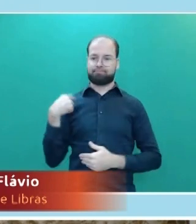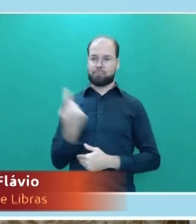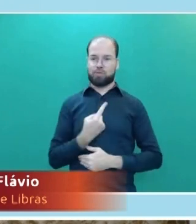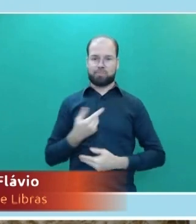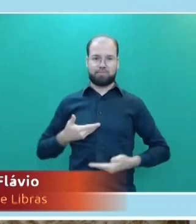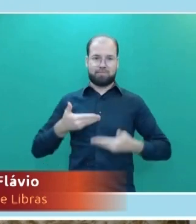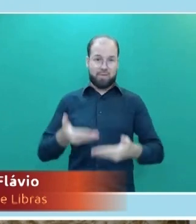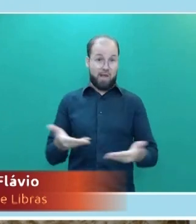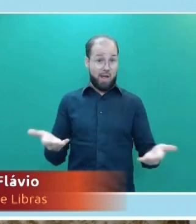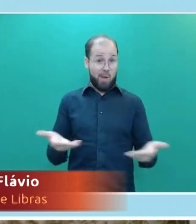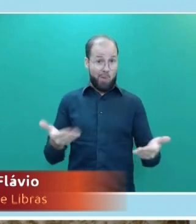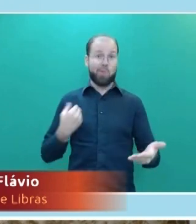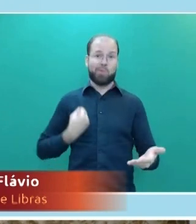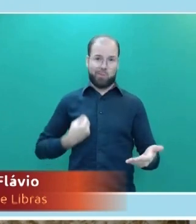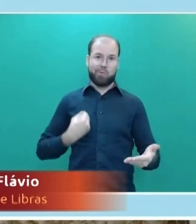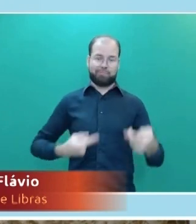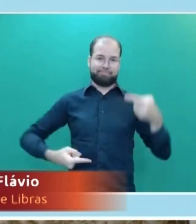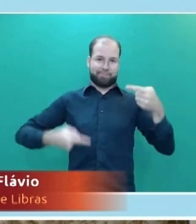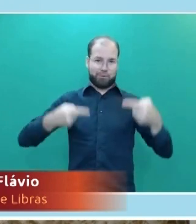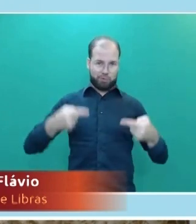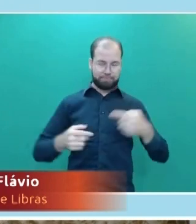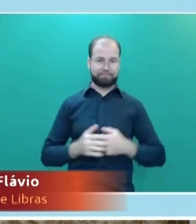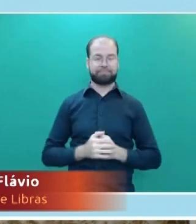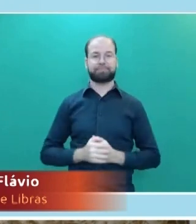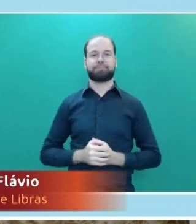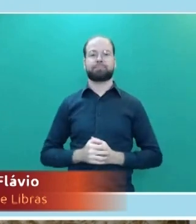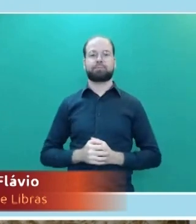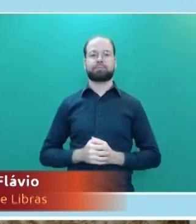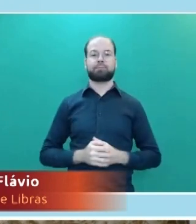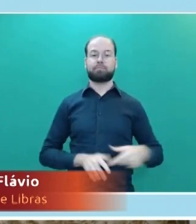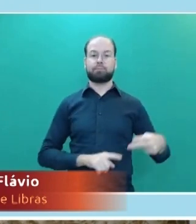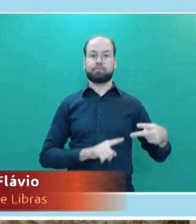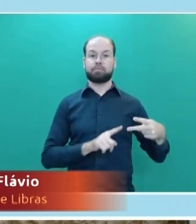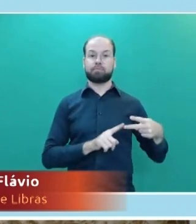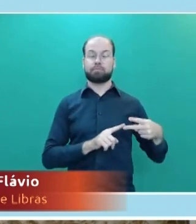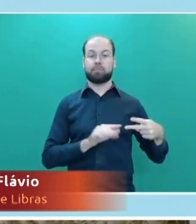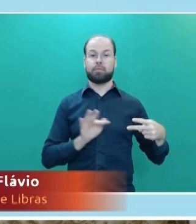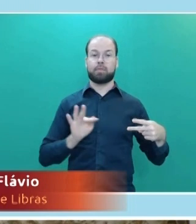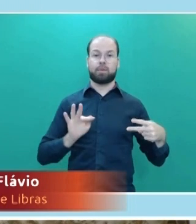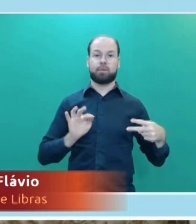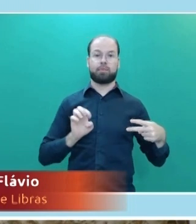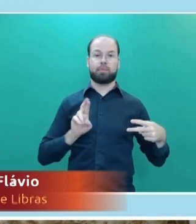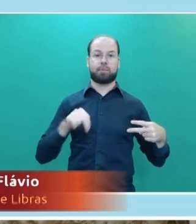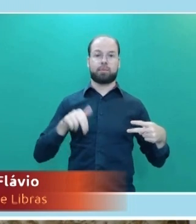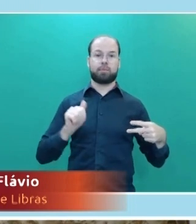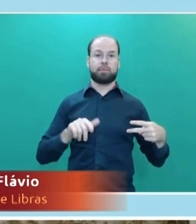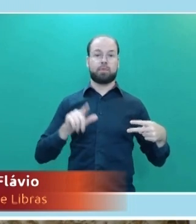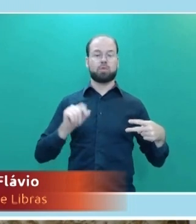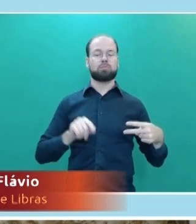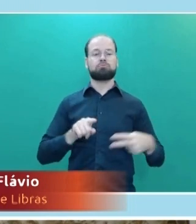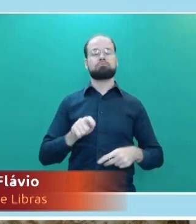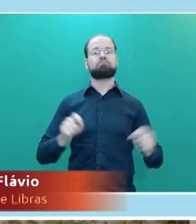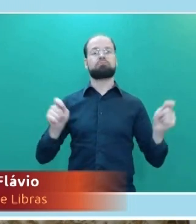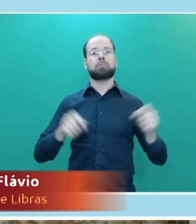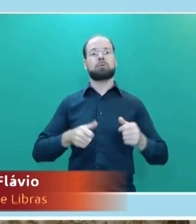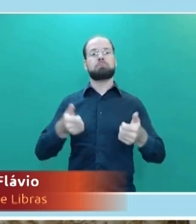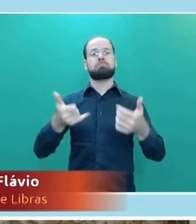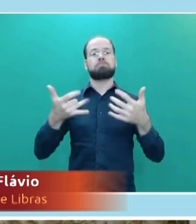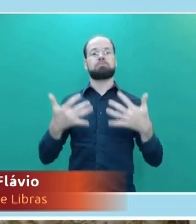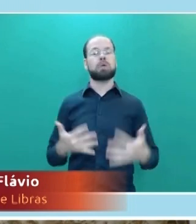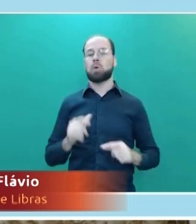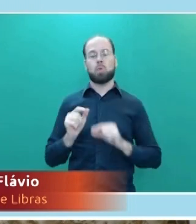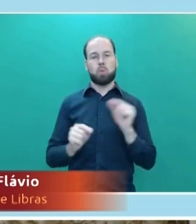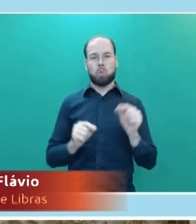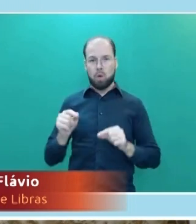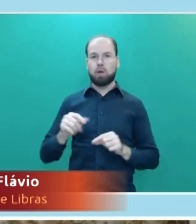Bom, Fernando, e o que você pode falar para a gente também, né, sobre essa busca de entender esse fenômeno a partir da sociologia, também das pesquisas, né, que o